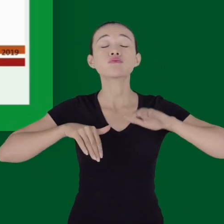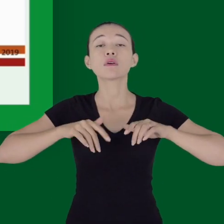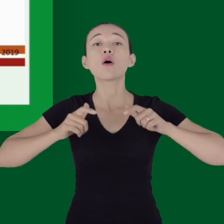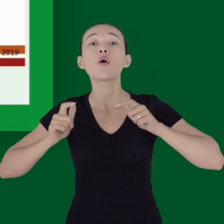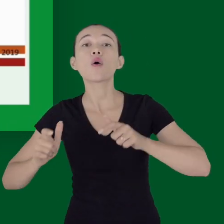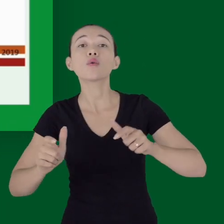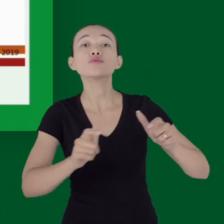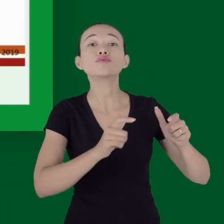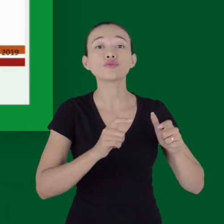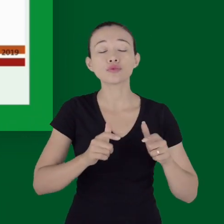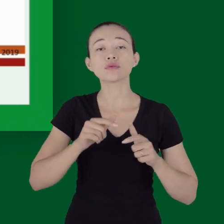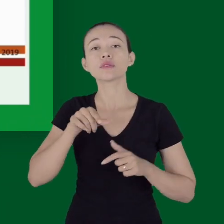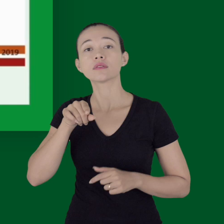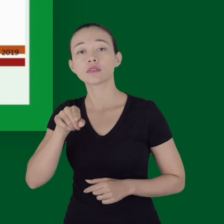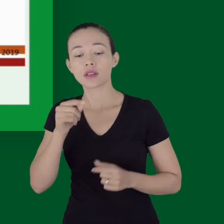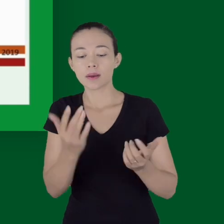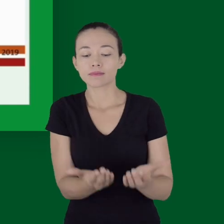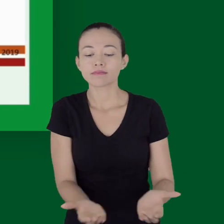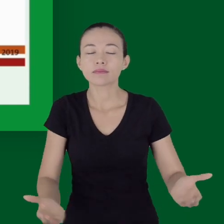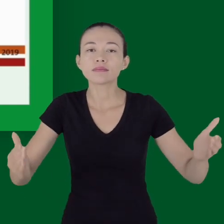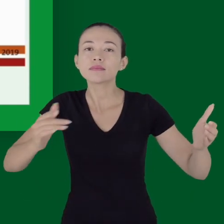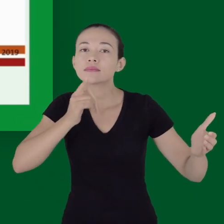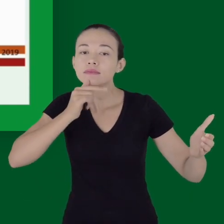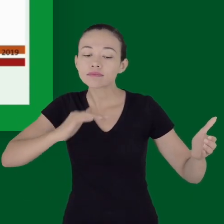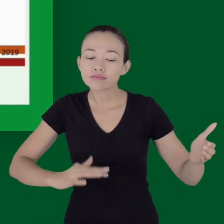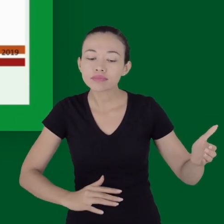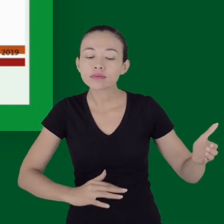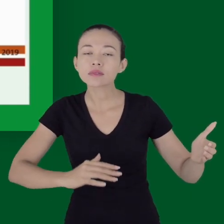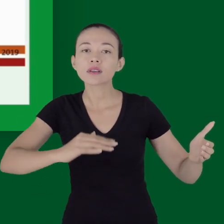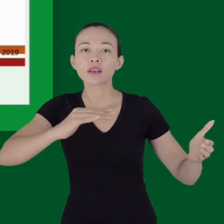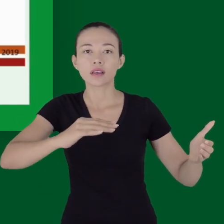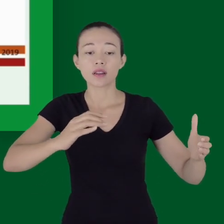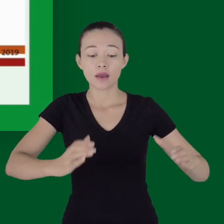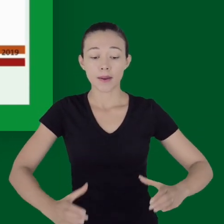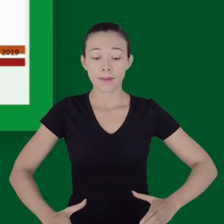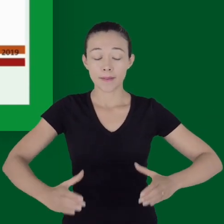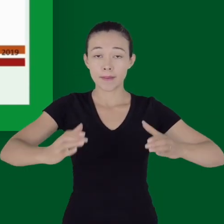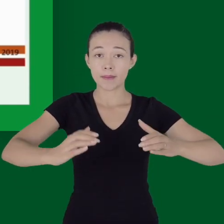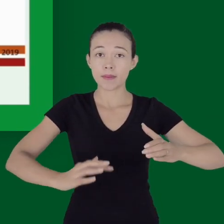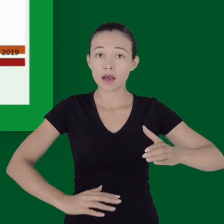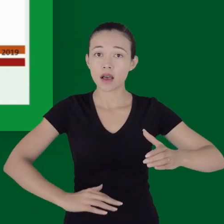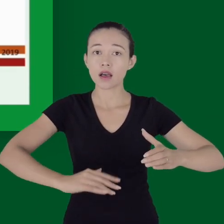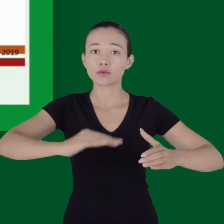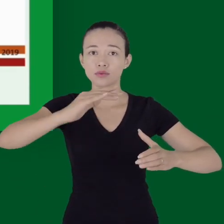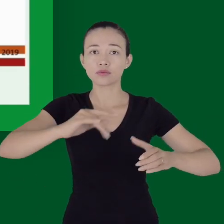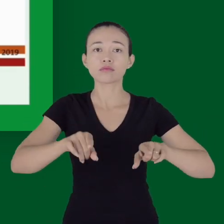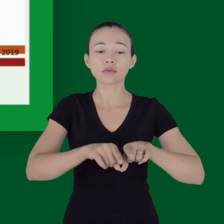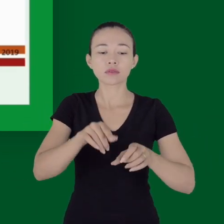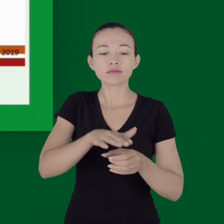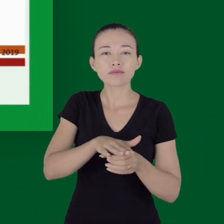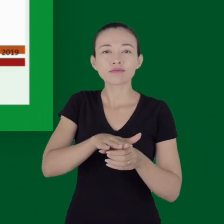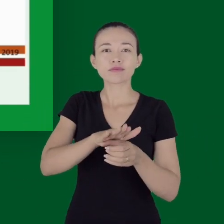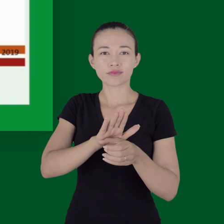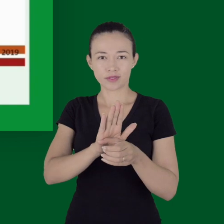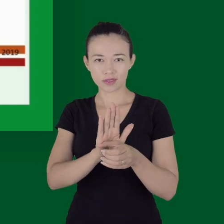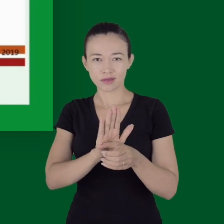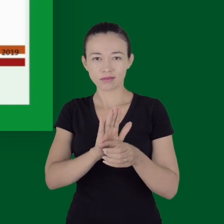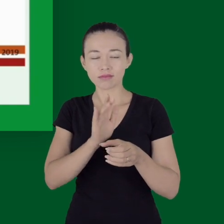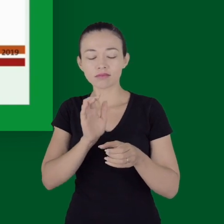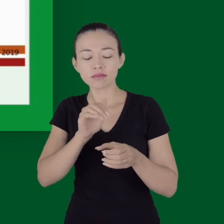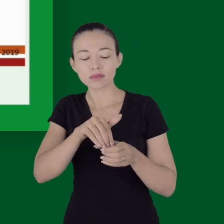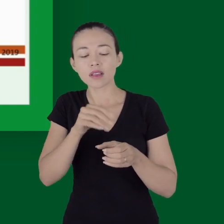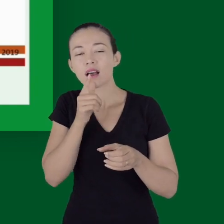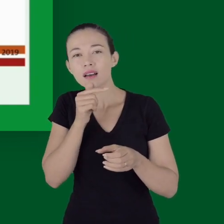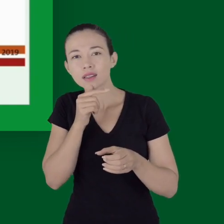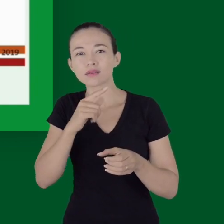banheiras, baldes, vasos sanitários, né? A pequena quantidade de líquido já pode ser suficiente para causar um afogamento